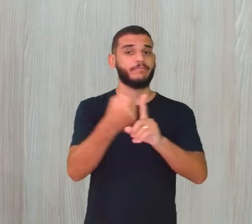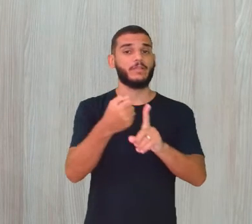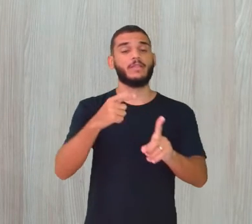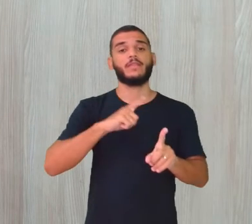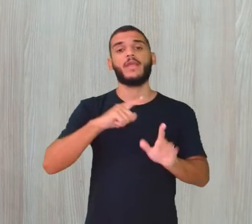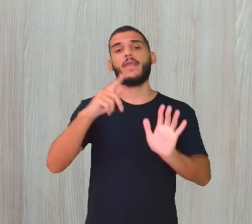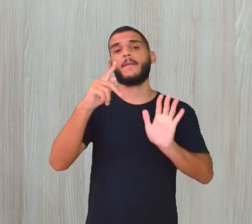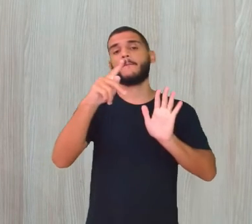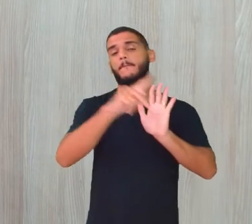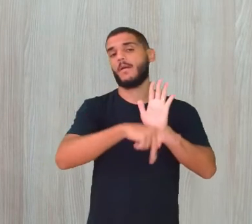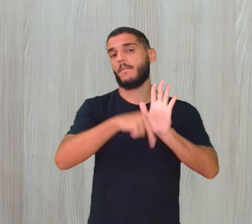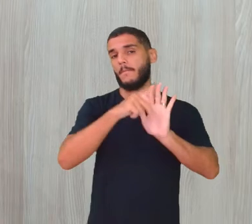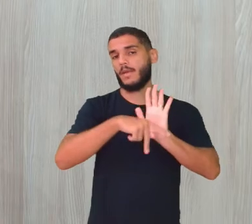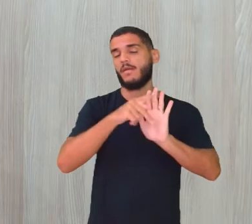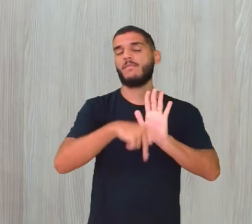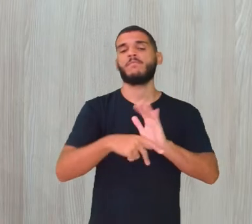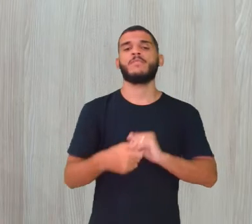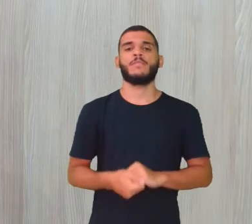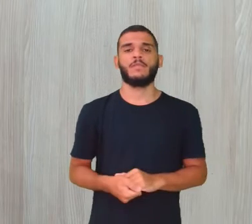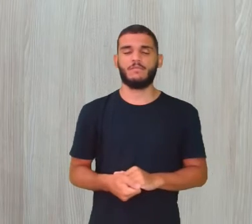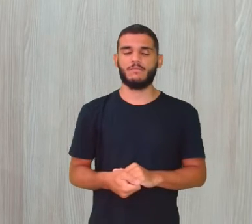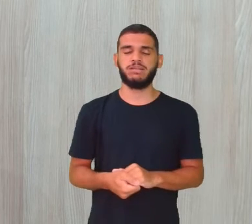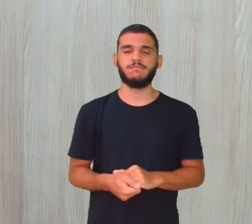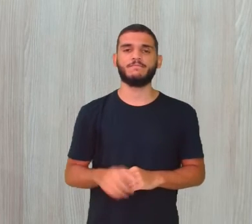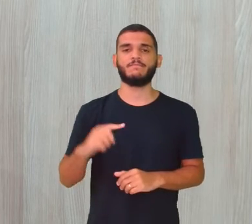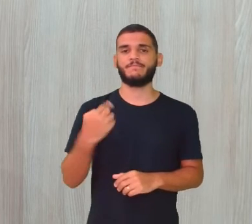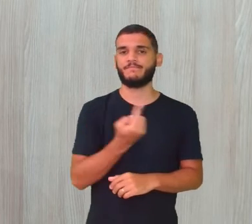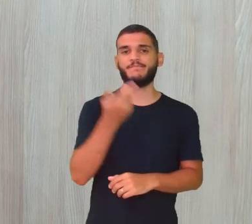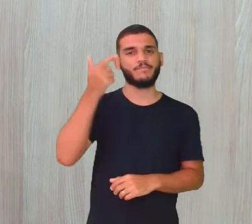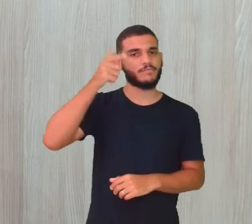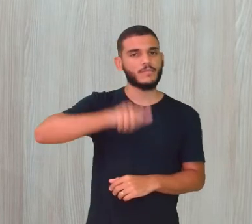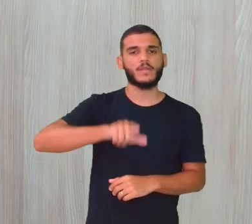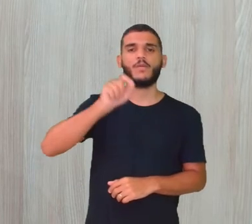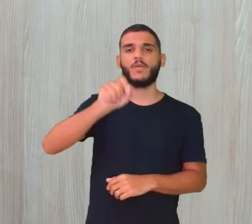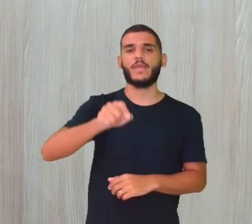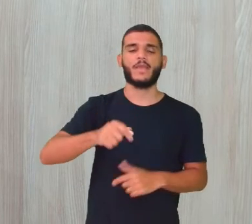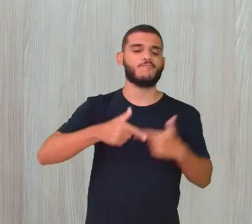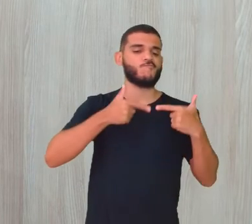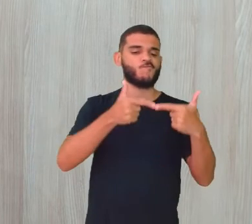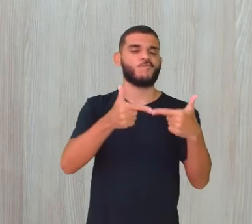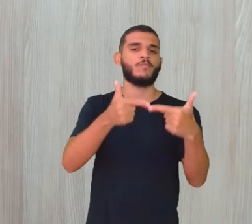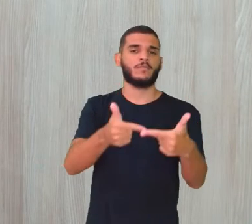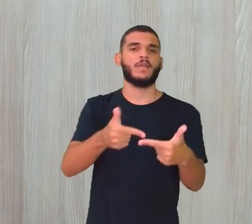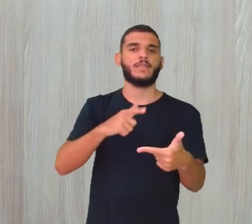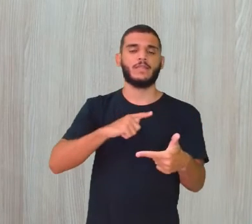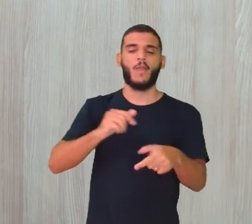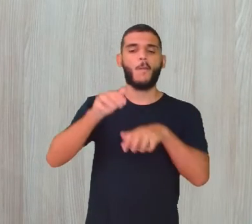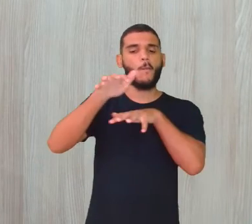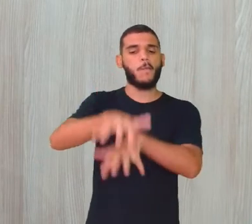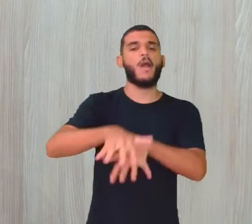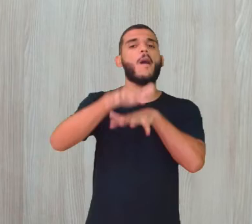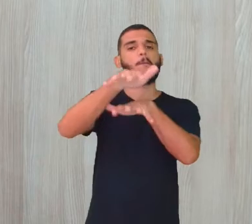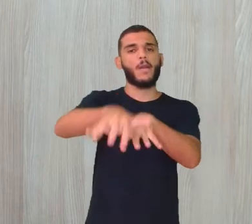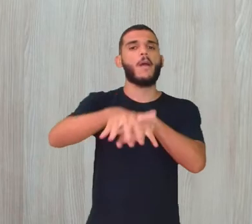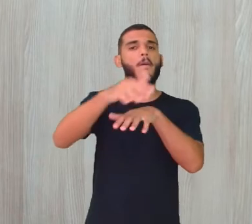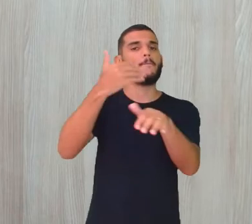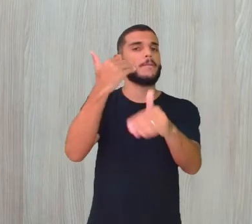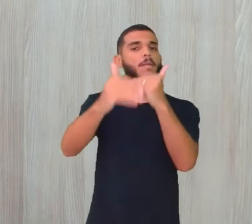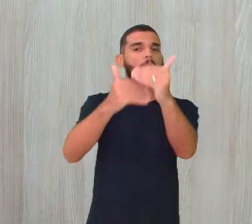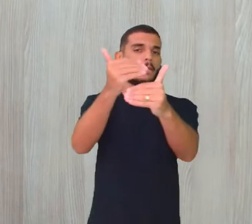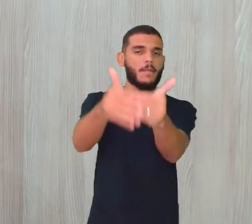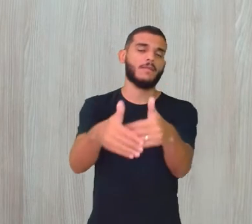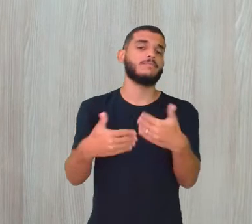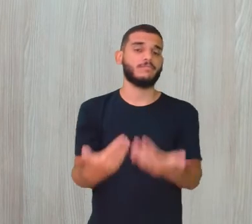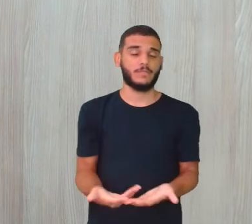pautas, né? Exatamente. Pautas ali para que a gente possa ir à luta e conseguir avanços. E aí o movimento